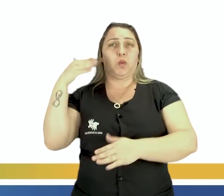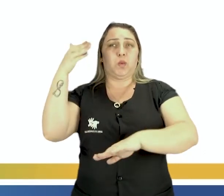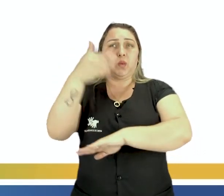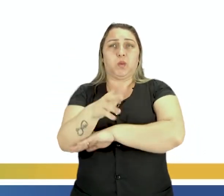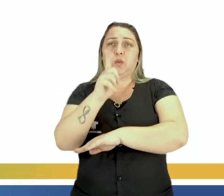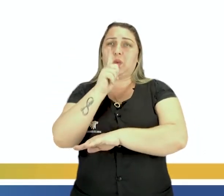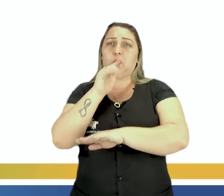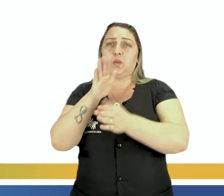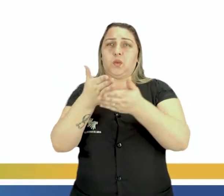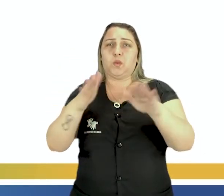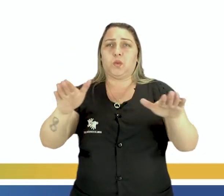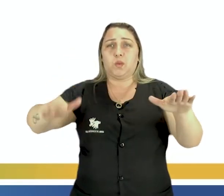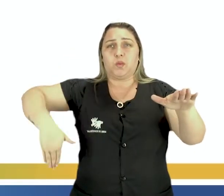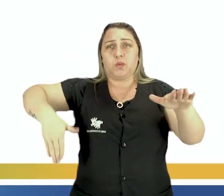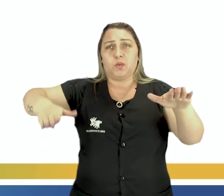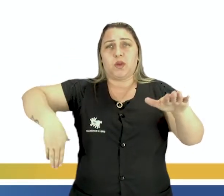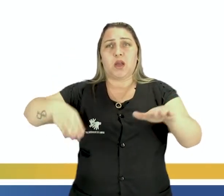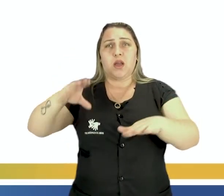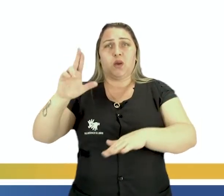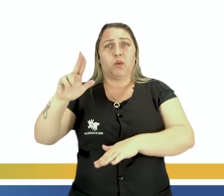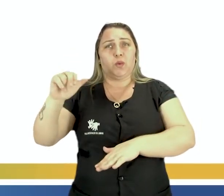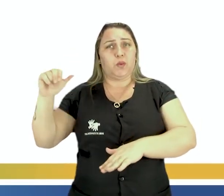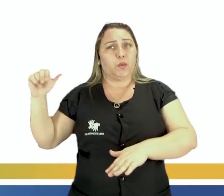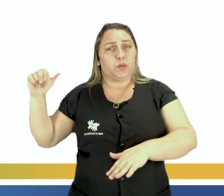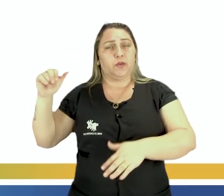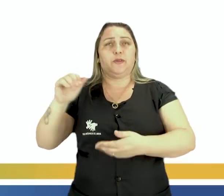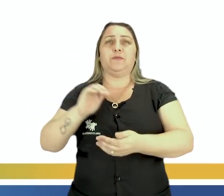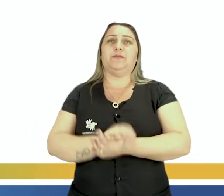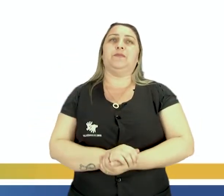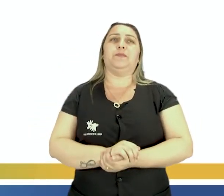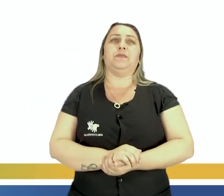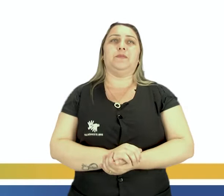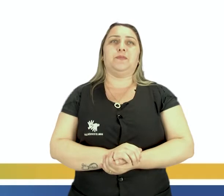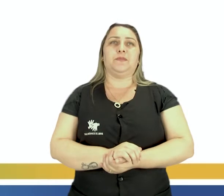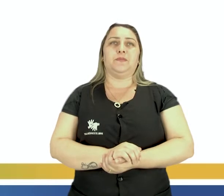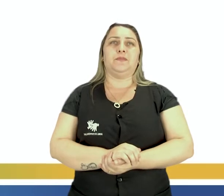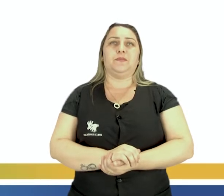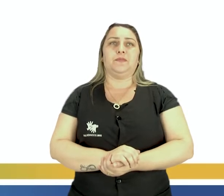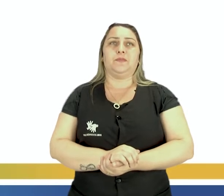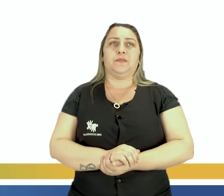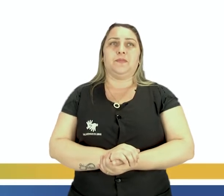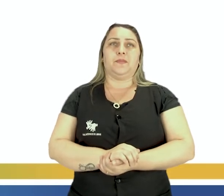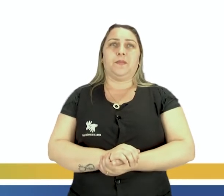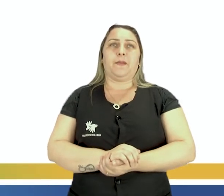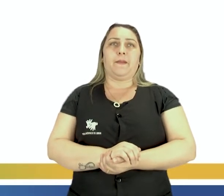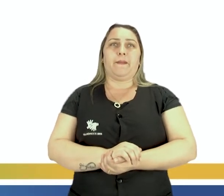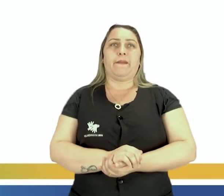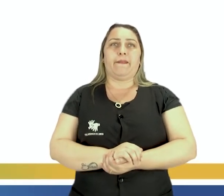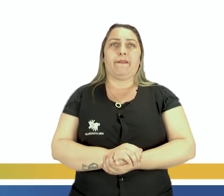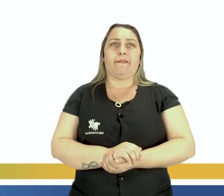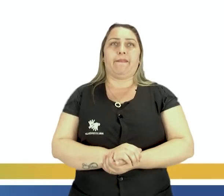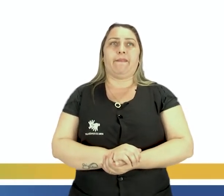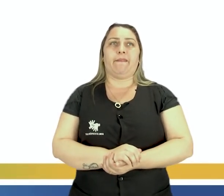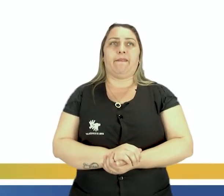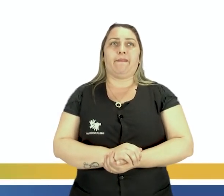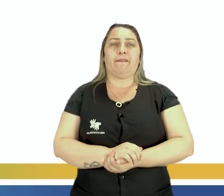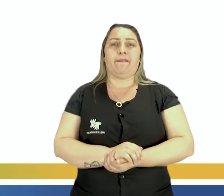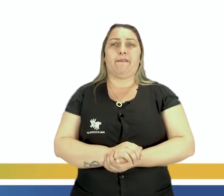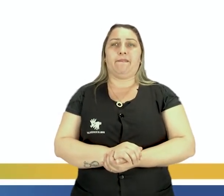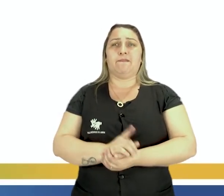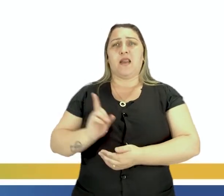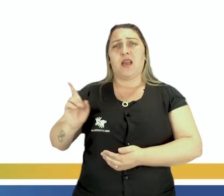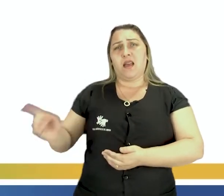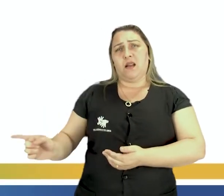praia. 0% de frequência, né, pessoal? He sometimes wakes up late. Ele,